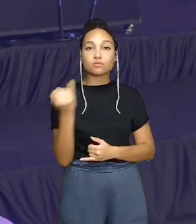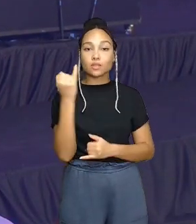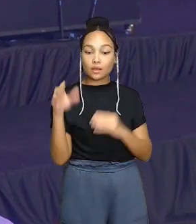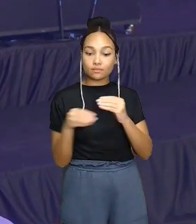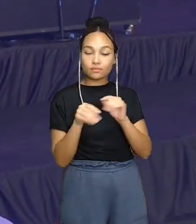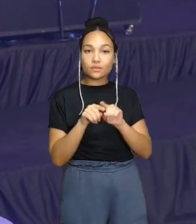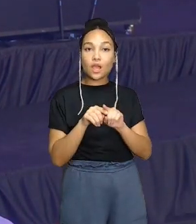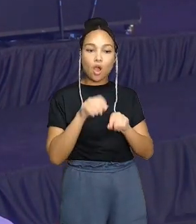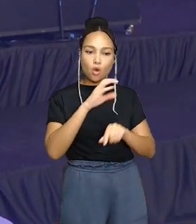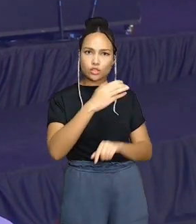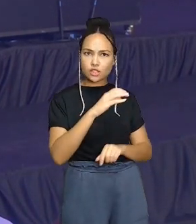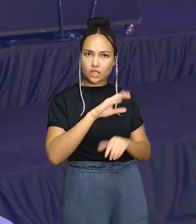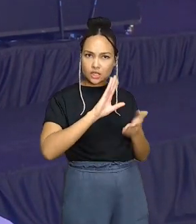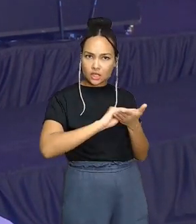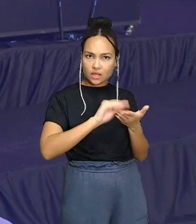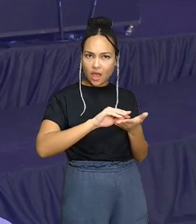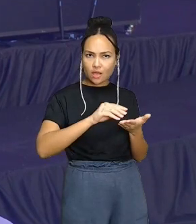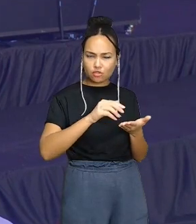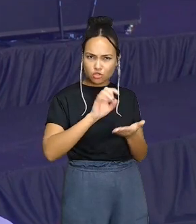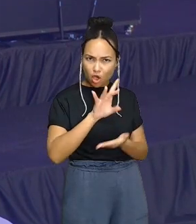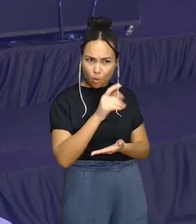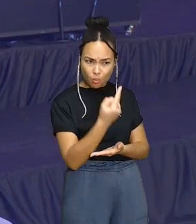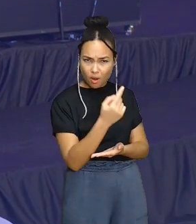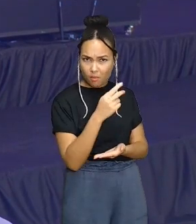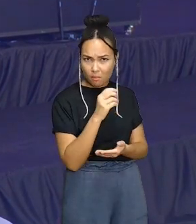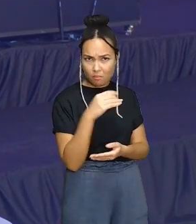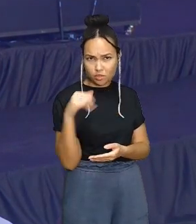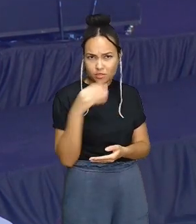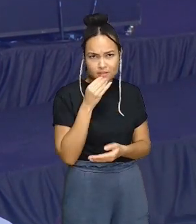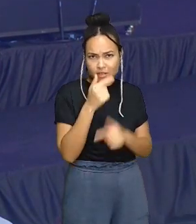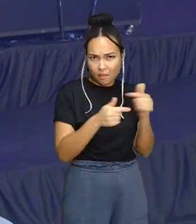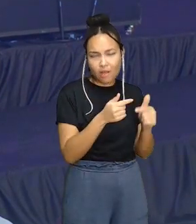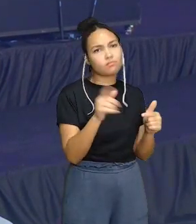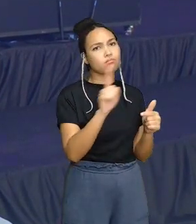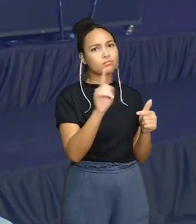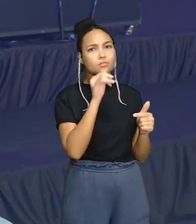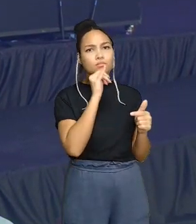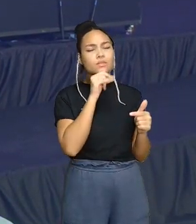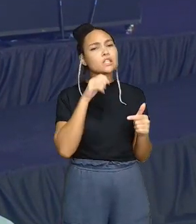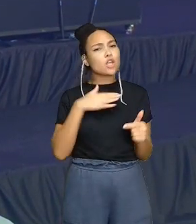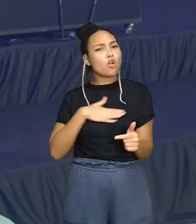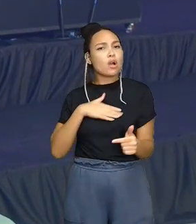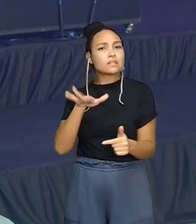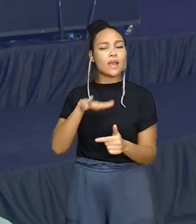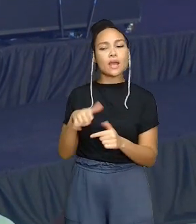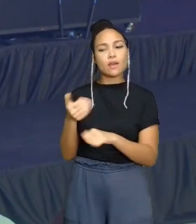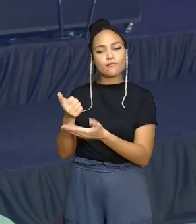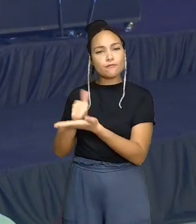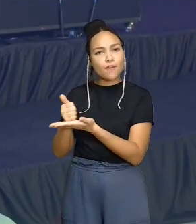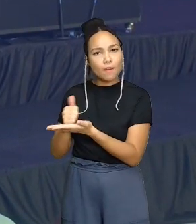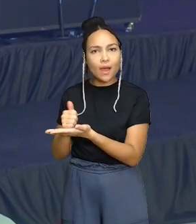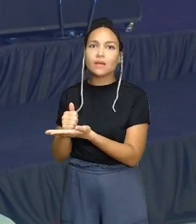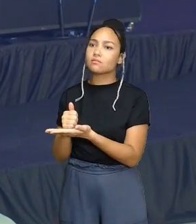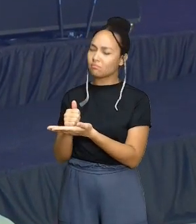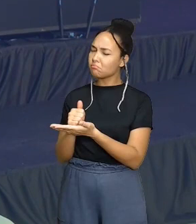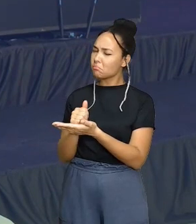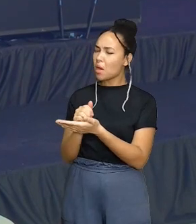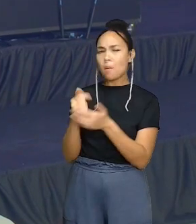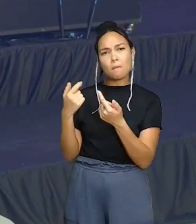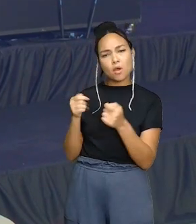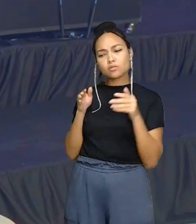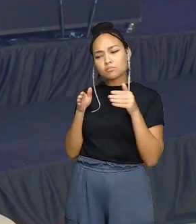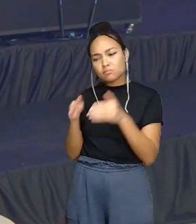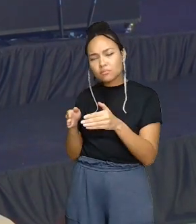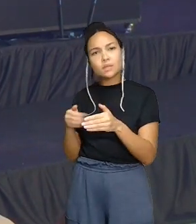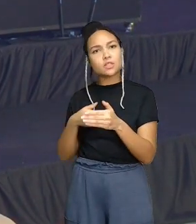tem uma única oportunidade de trabalho. Se eu gosto de farmácia, eu preciso olhar para isso, eu preciso saber fazer análise de